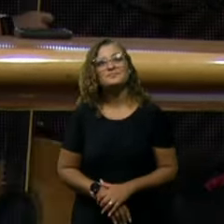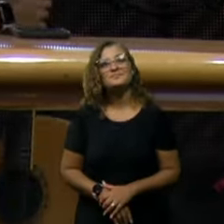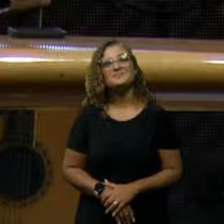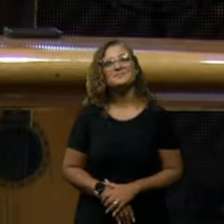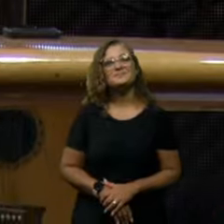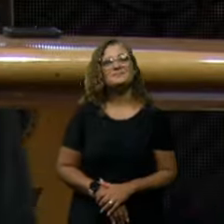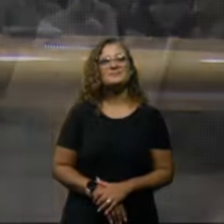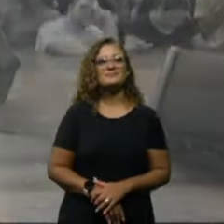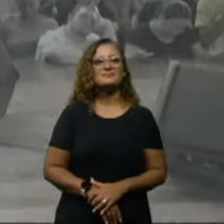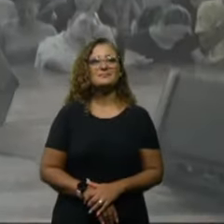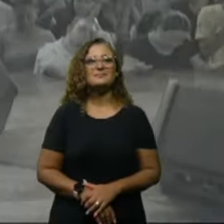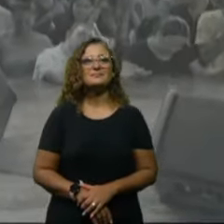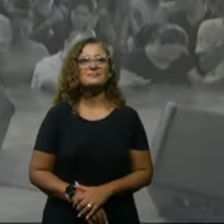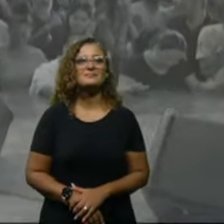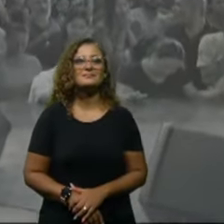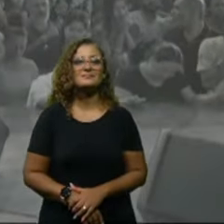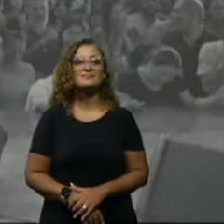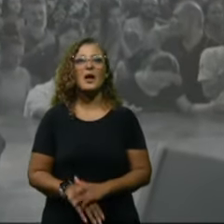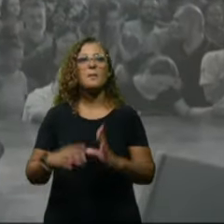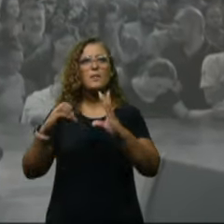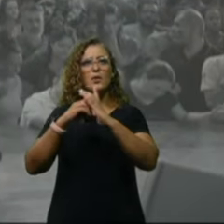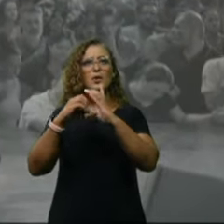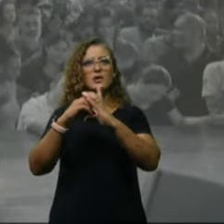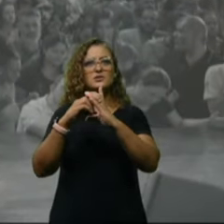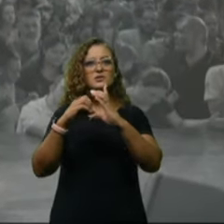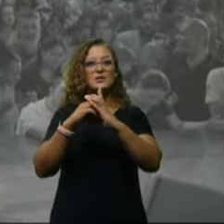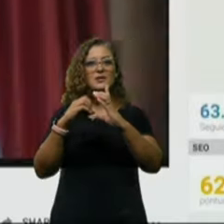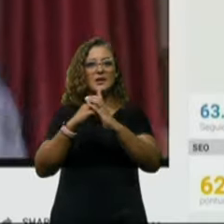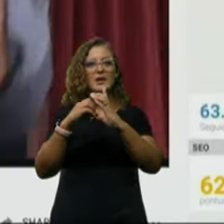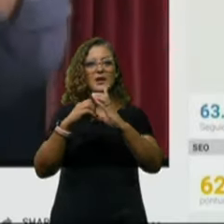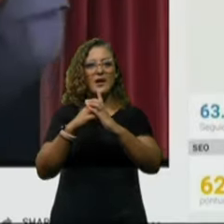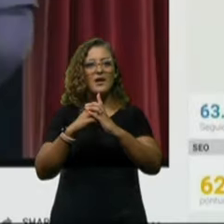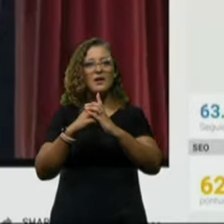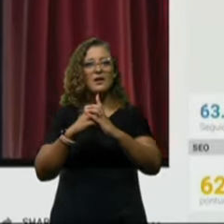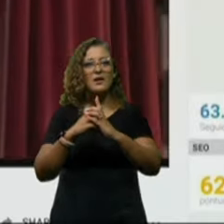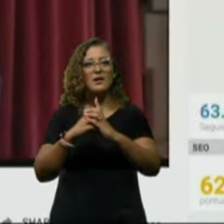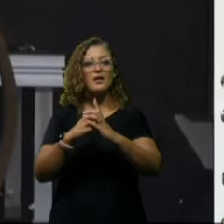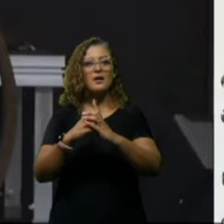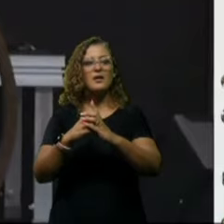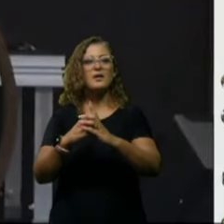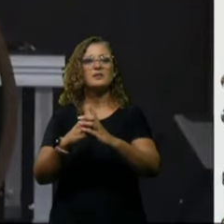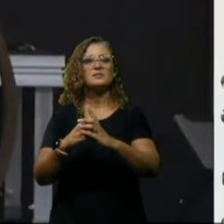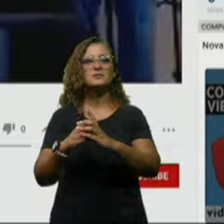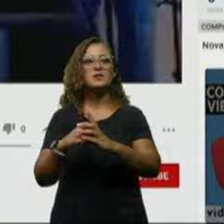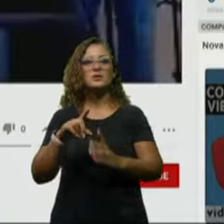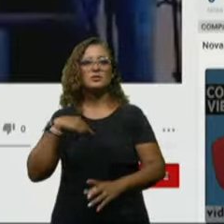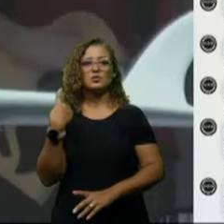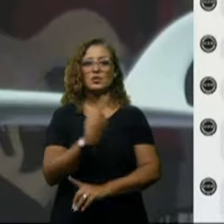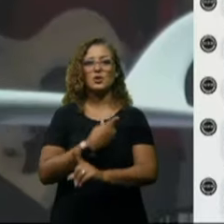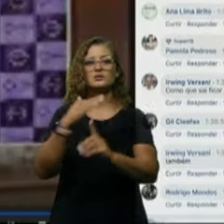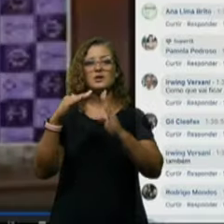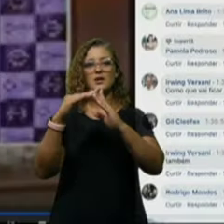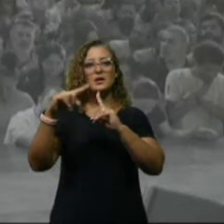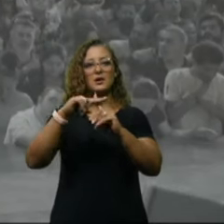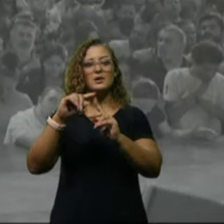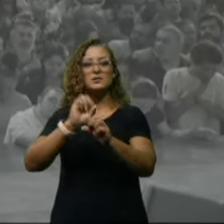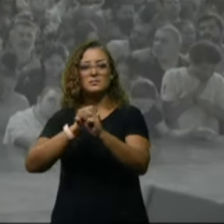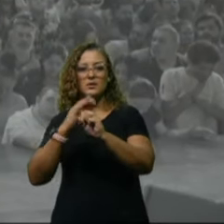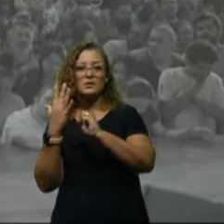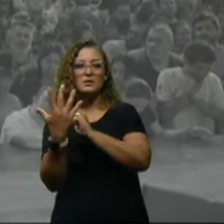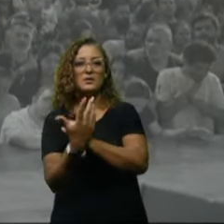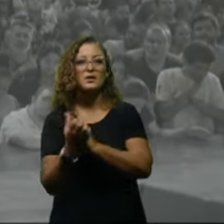a Igreja Bola de Neve está engajada na luta contra o coronavírus Foi por isso Os cultos continua online